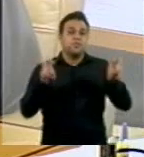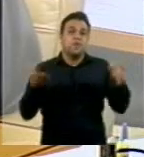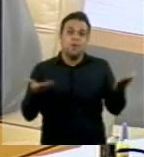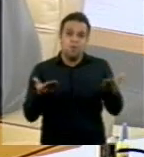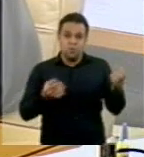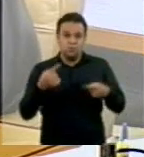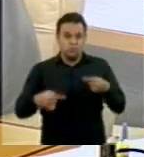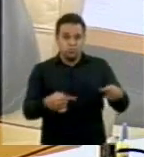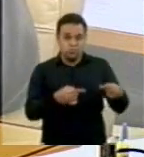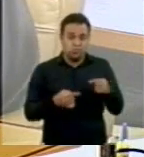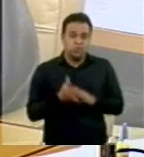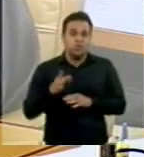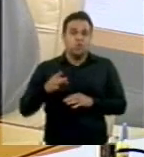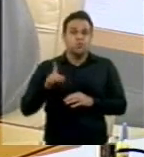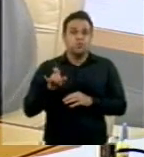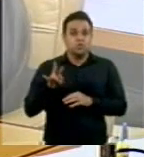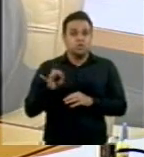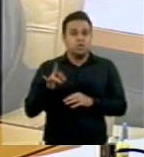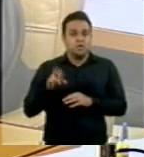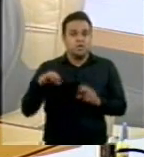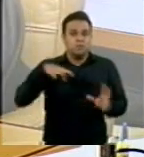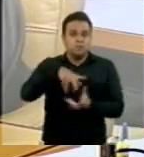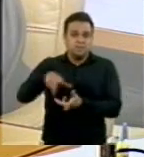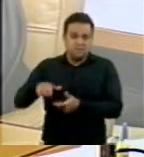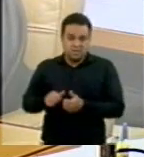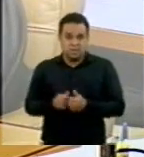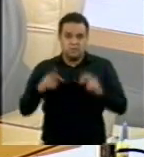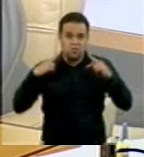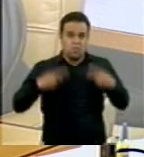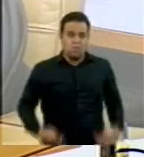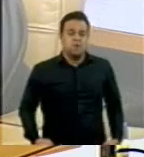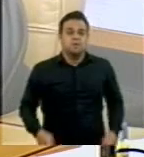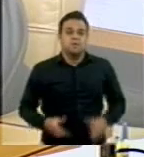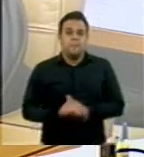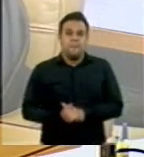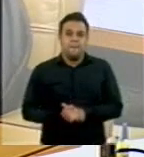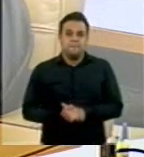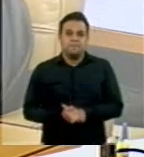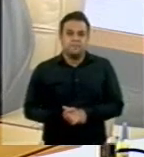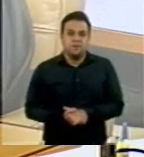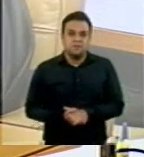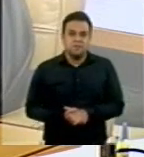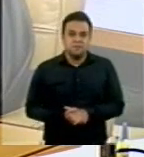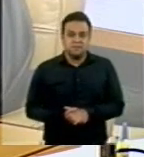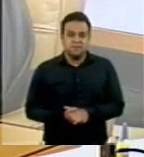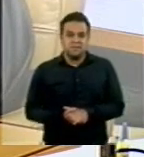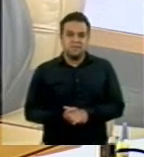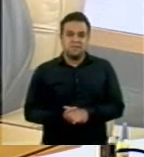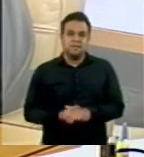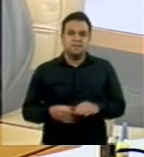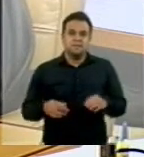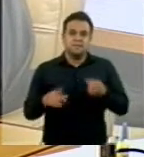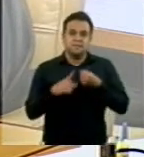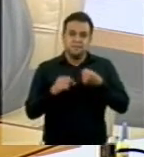seara do direito internacional dos direitos humanos. O artigo 1º, capítulo 1º da parte